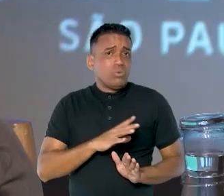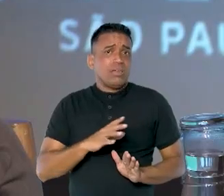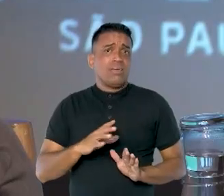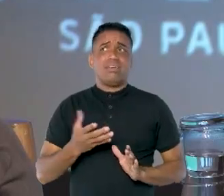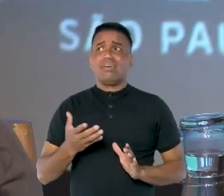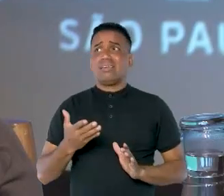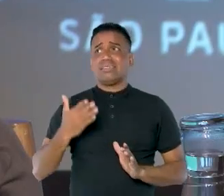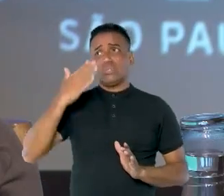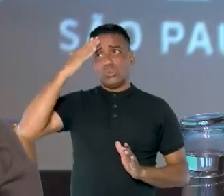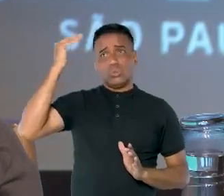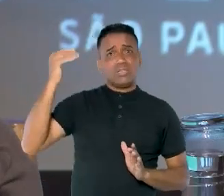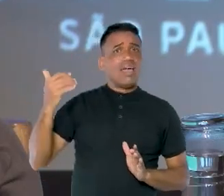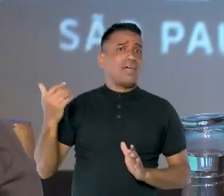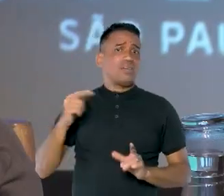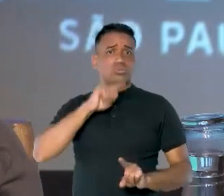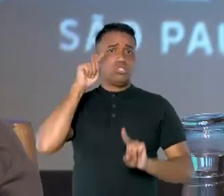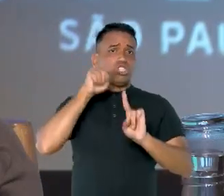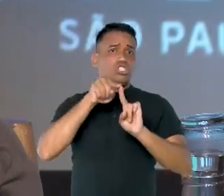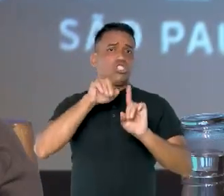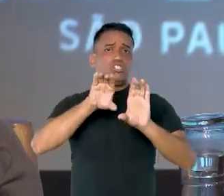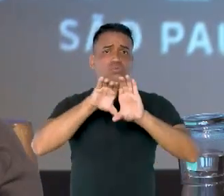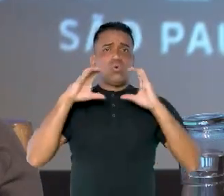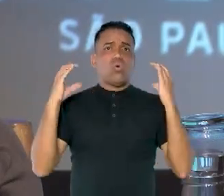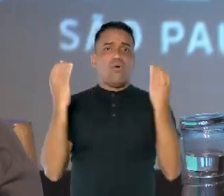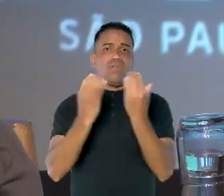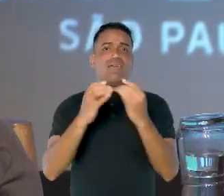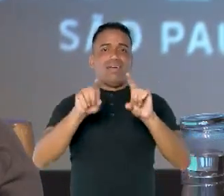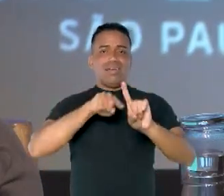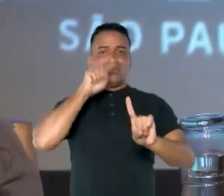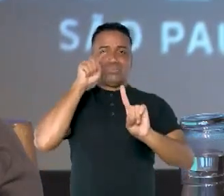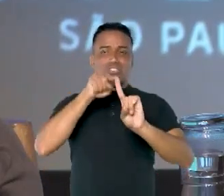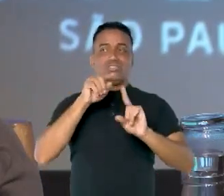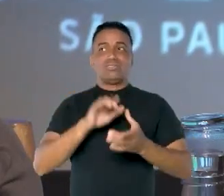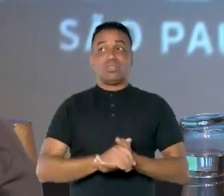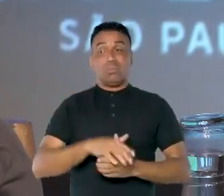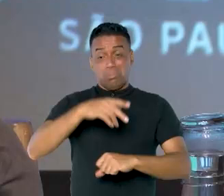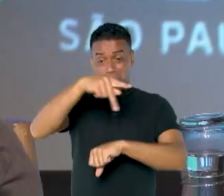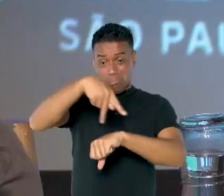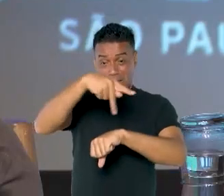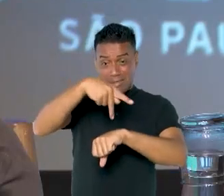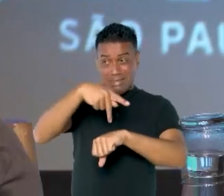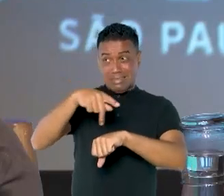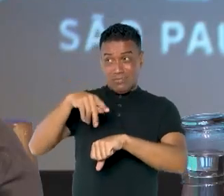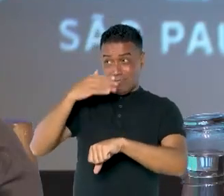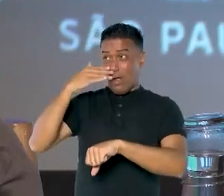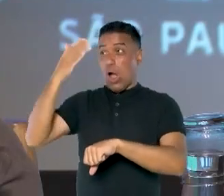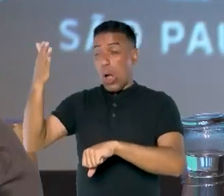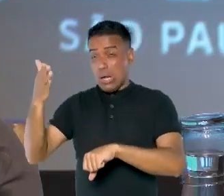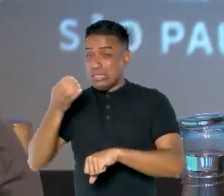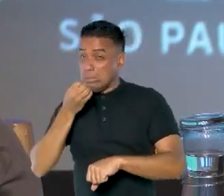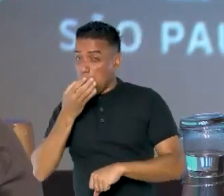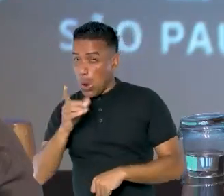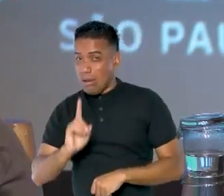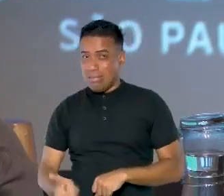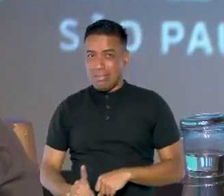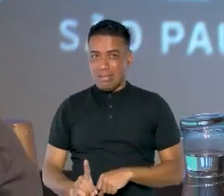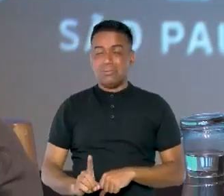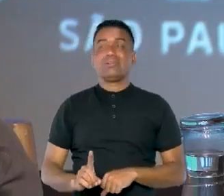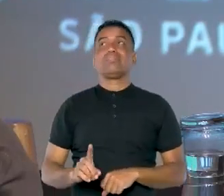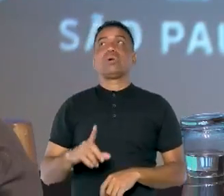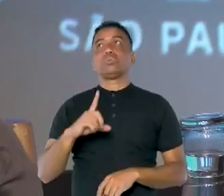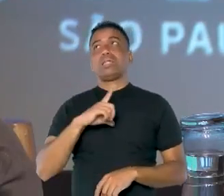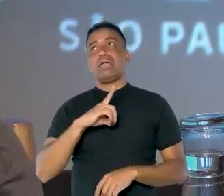conferência, porque, além da situação internacional não estar muito boa, eles estão com uma